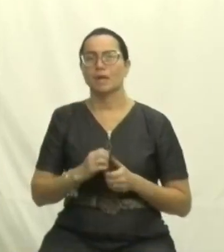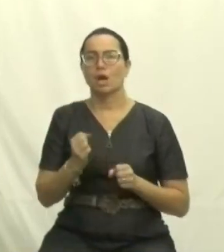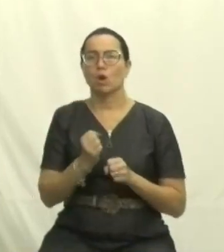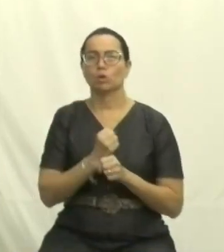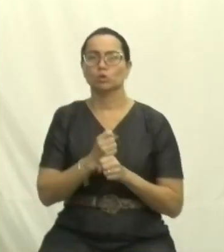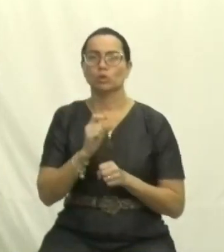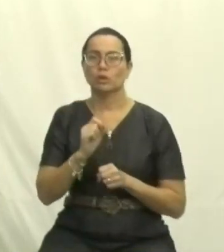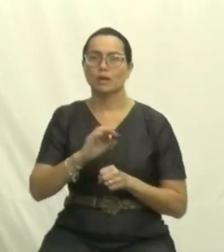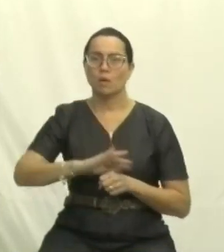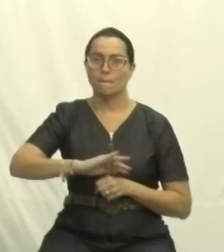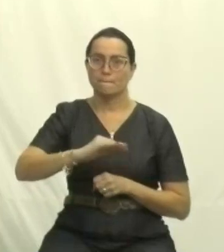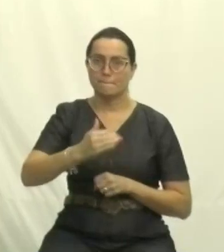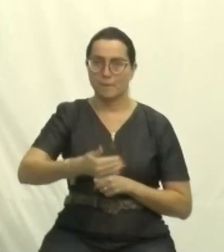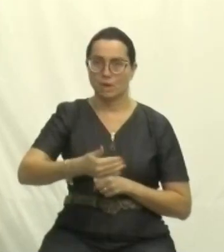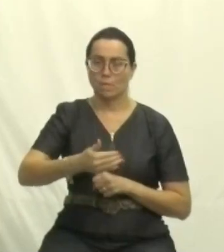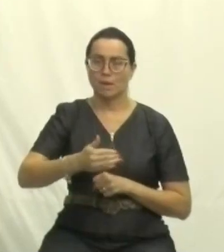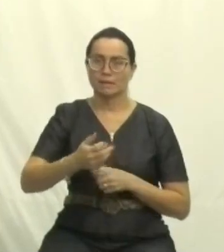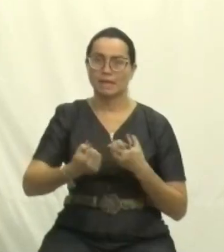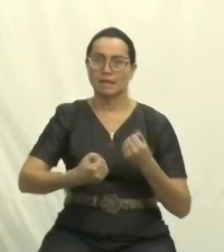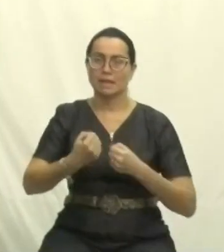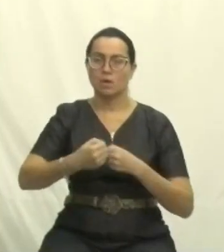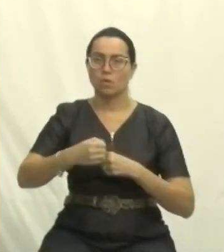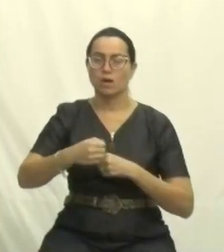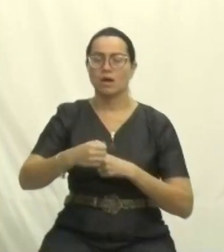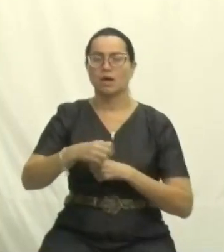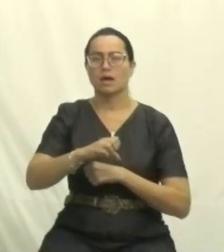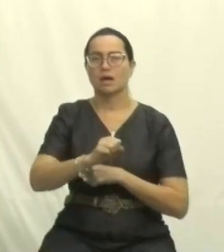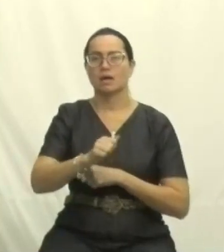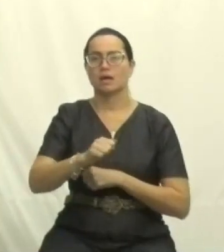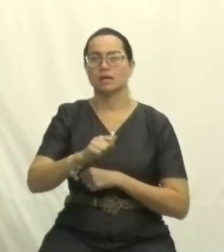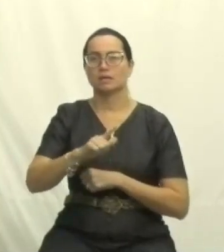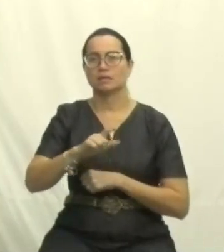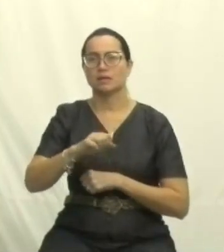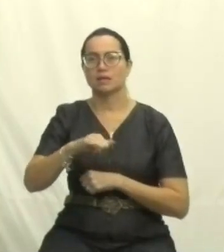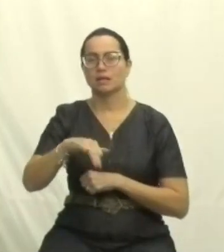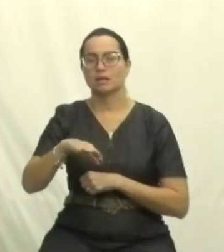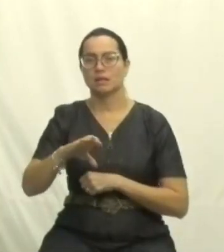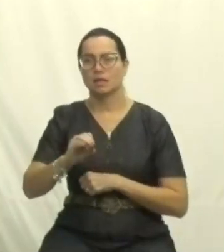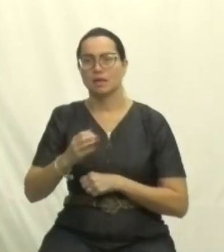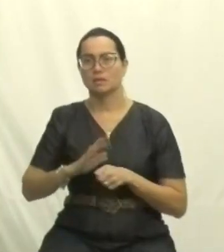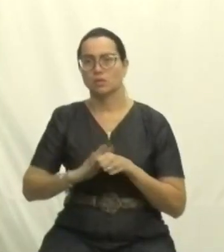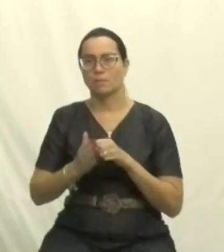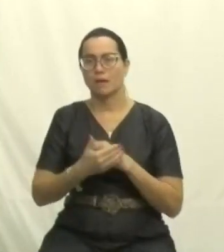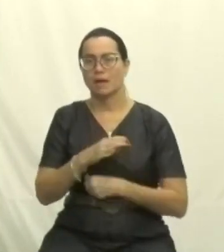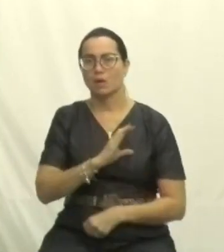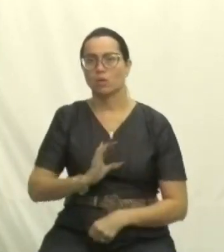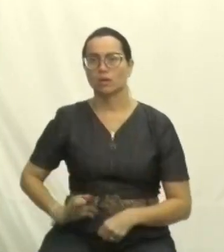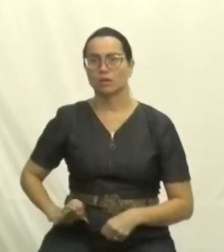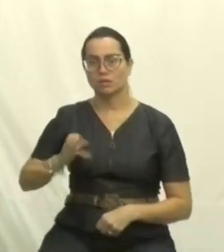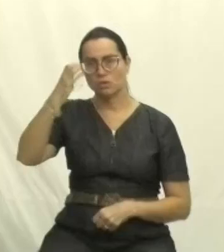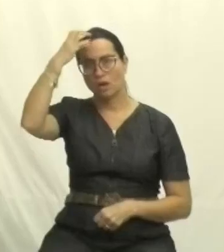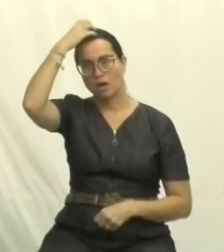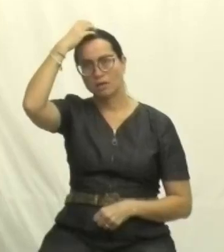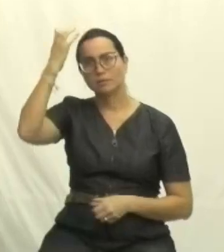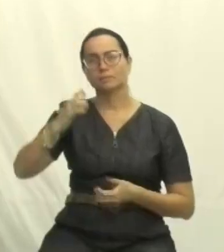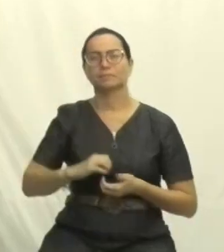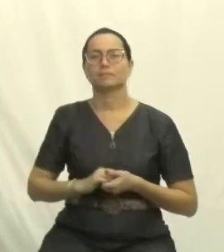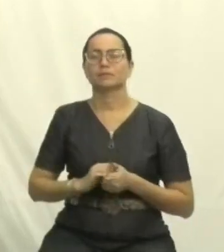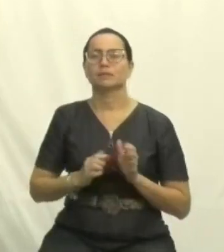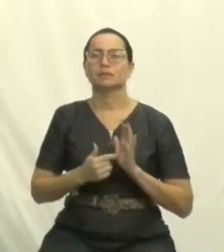Maria Salete de Oliveira, de fronte ao número 293, bairro Cristo Redentor. Indicação